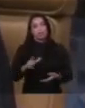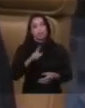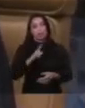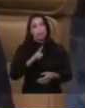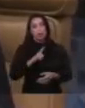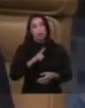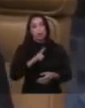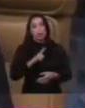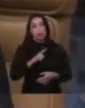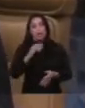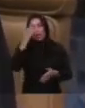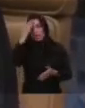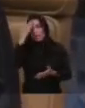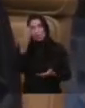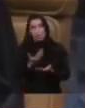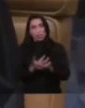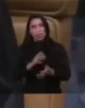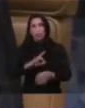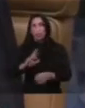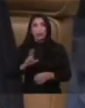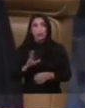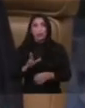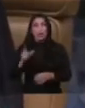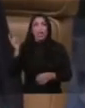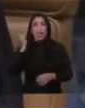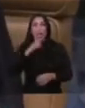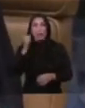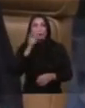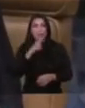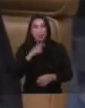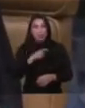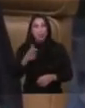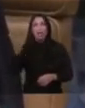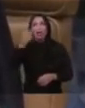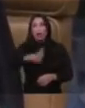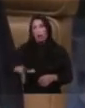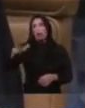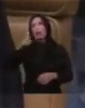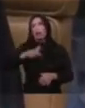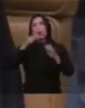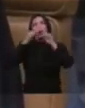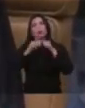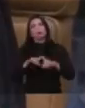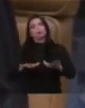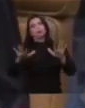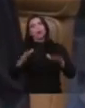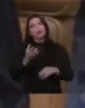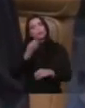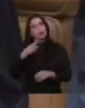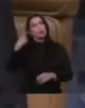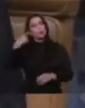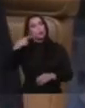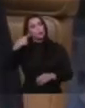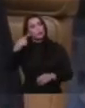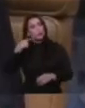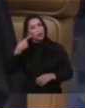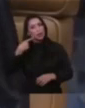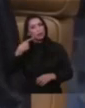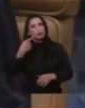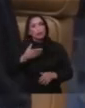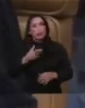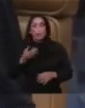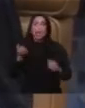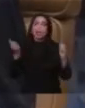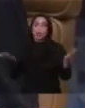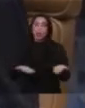fé, essa é uma mentira que circula repetidamente. E até foi bom o advogado ter mencionado, que me